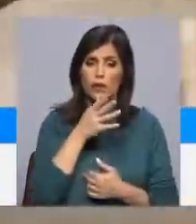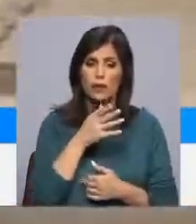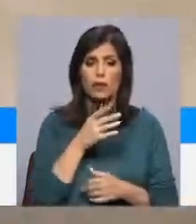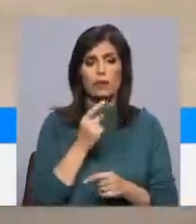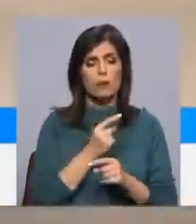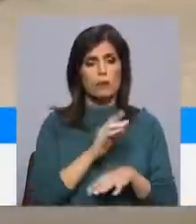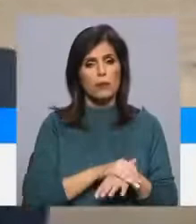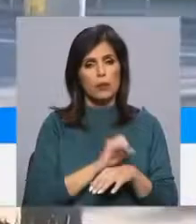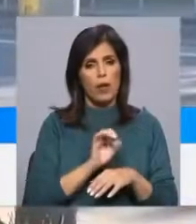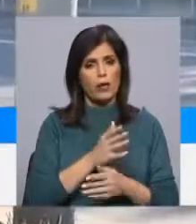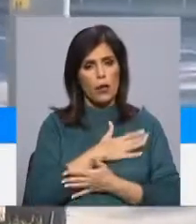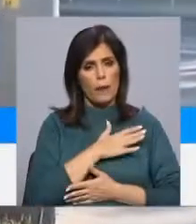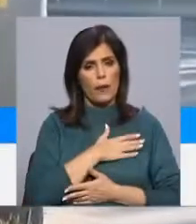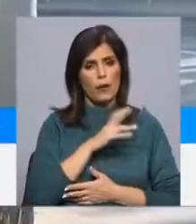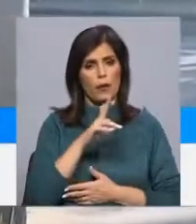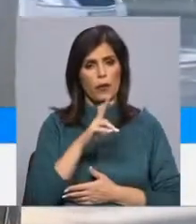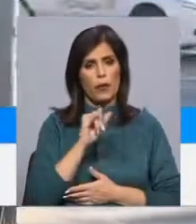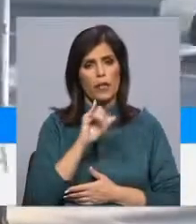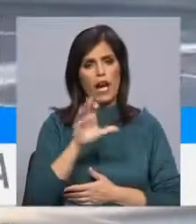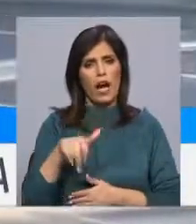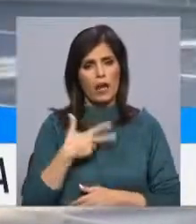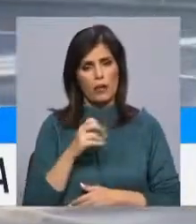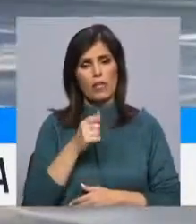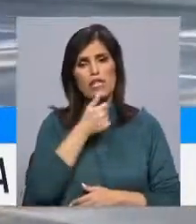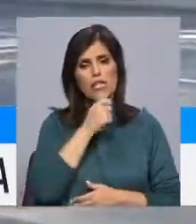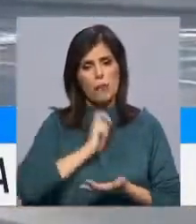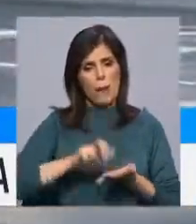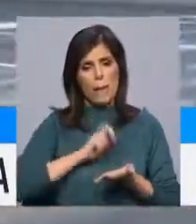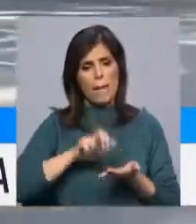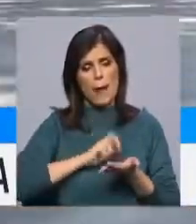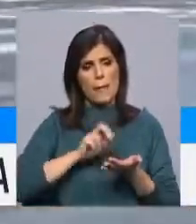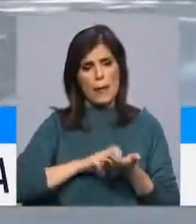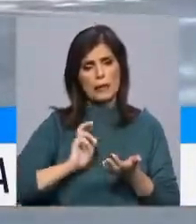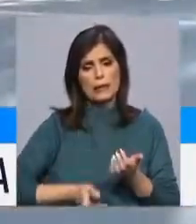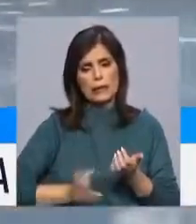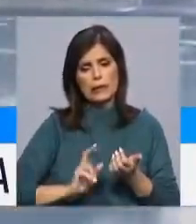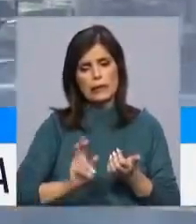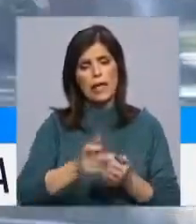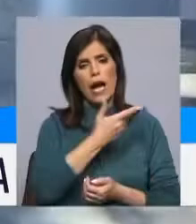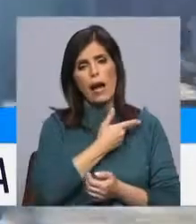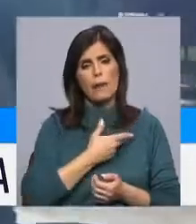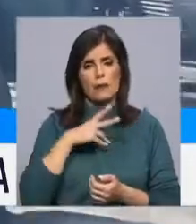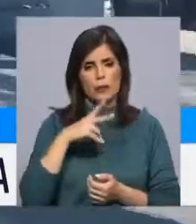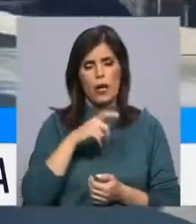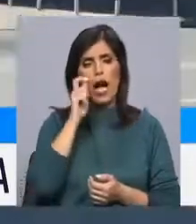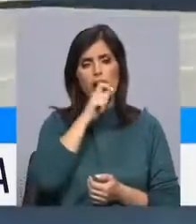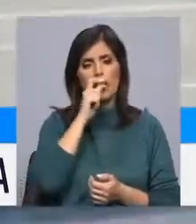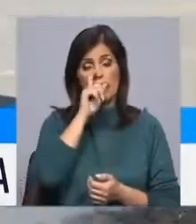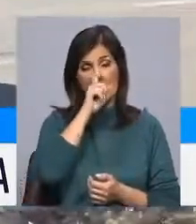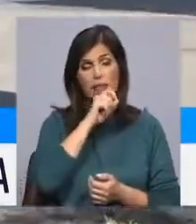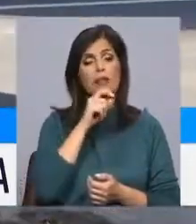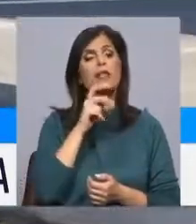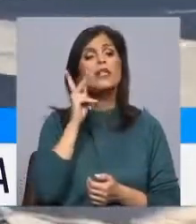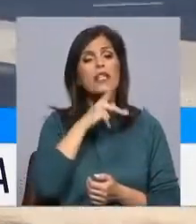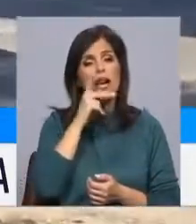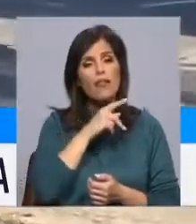justamente por causa do amigo Ricardo que tomou a decisão de ir a pé a Embaixada de Portugal em Kiev e da embaixada que fez um